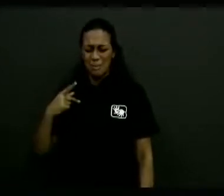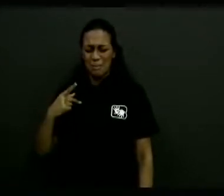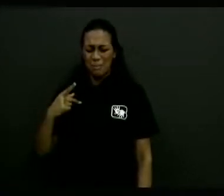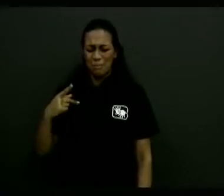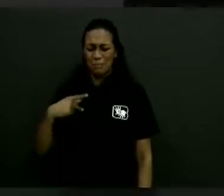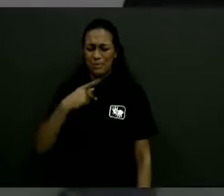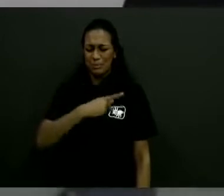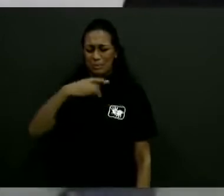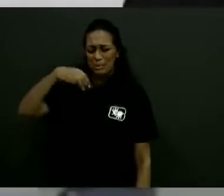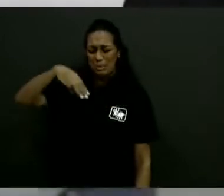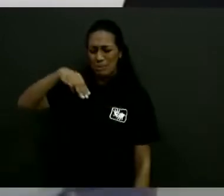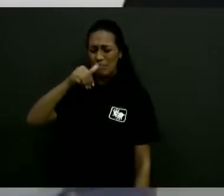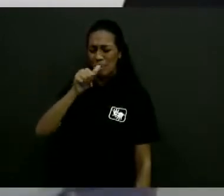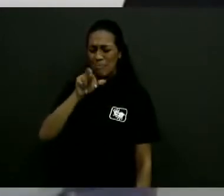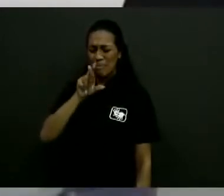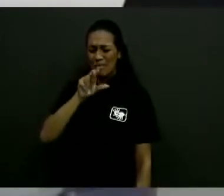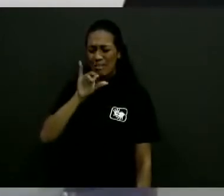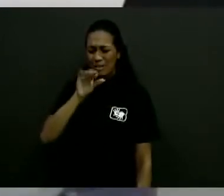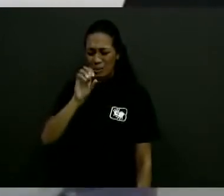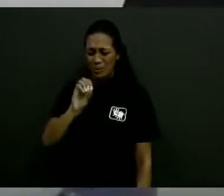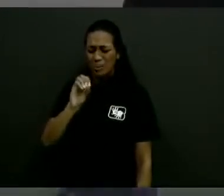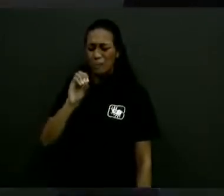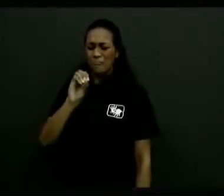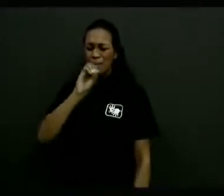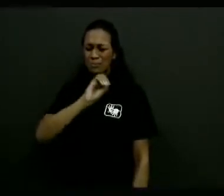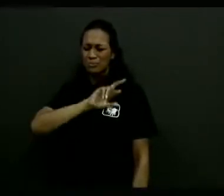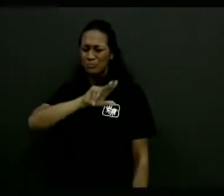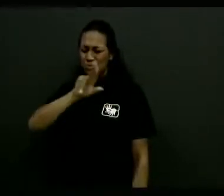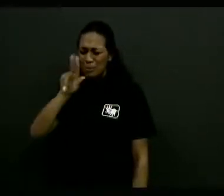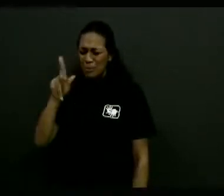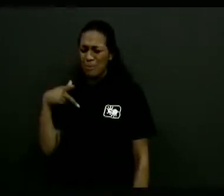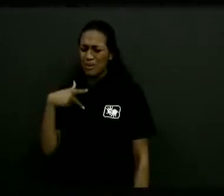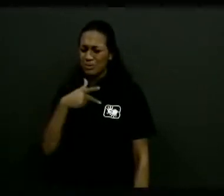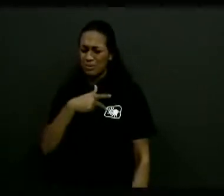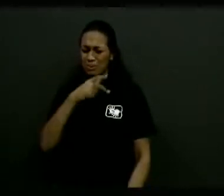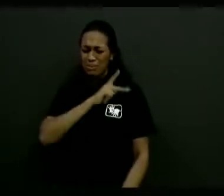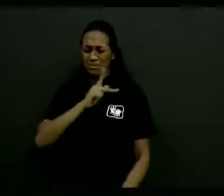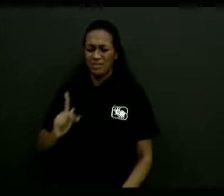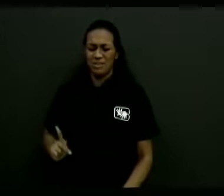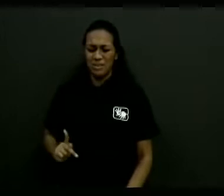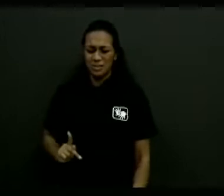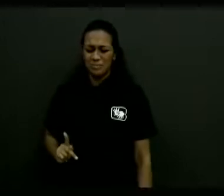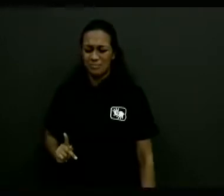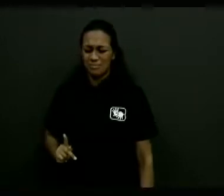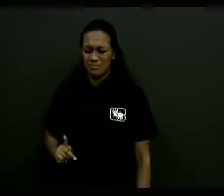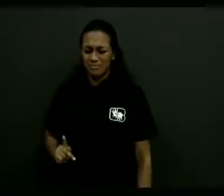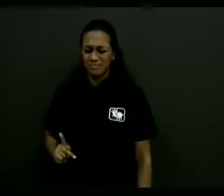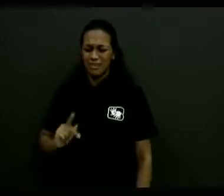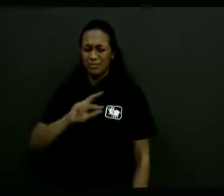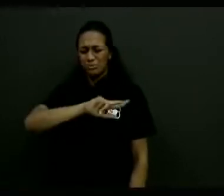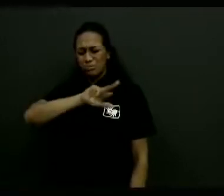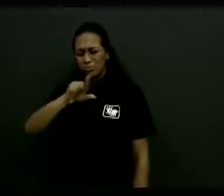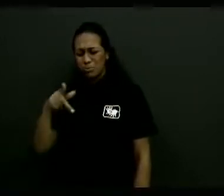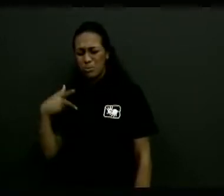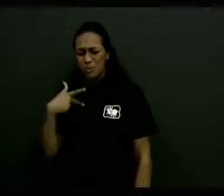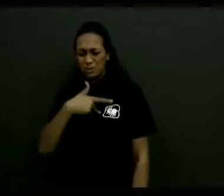de Oliveira, para a nossa pastora Bianca, para o presidente do estado, pastor Toninho, para o pastor Itamar, Senhor,